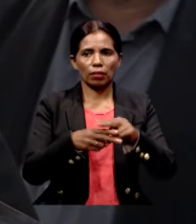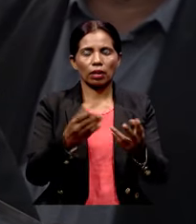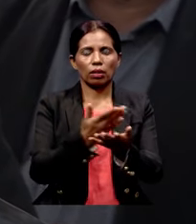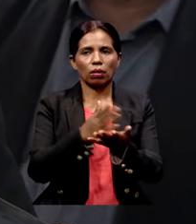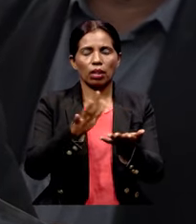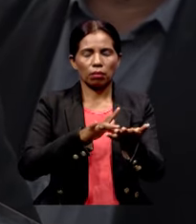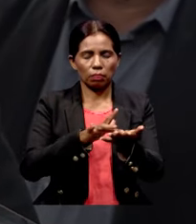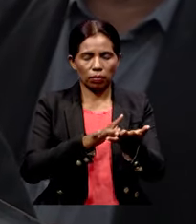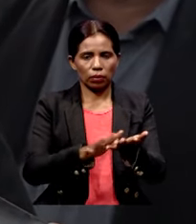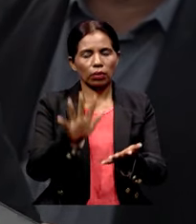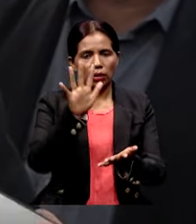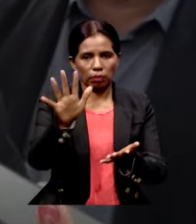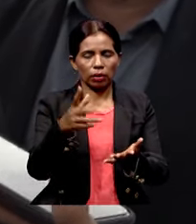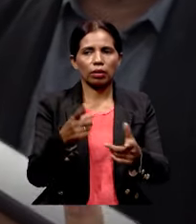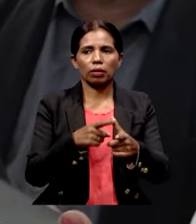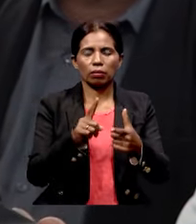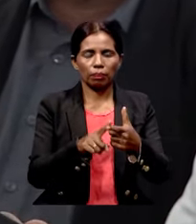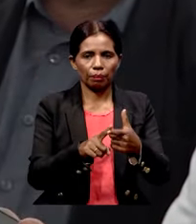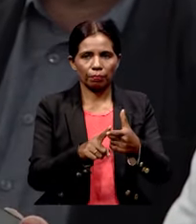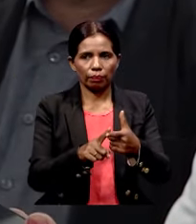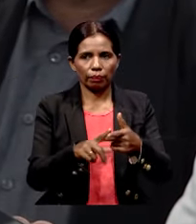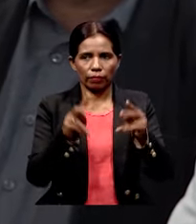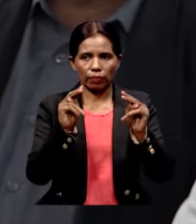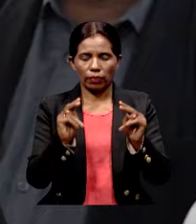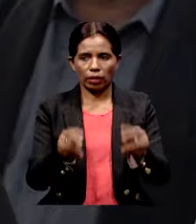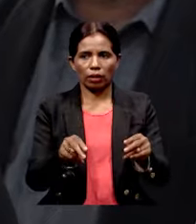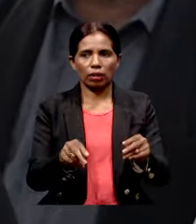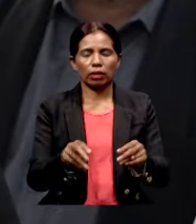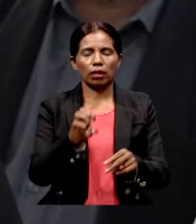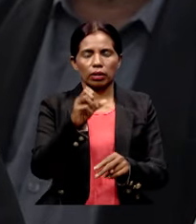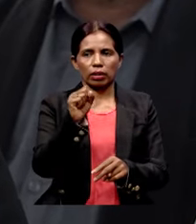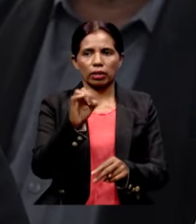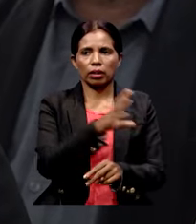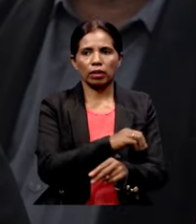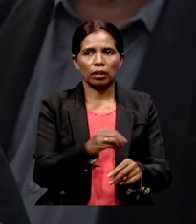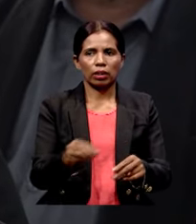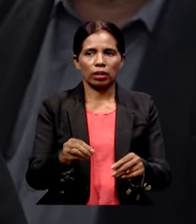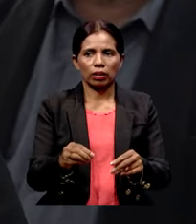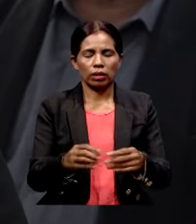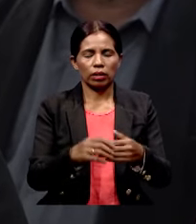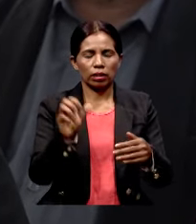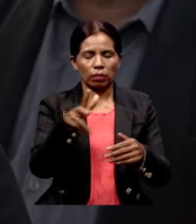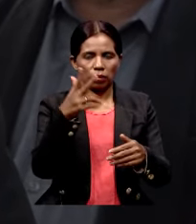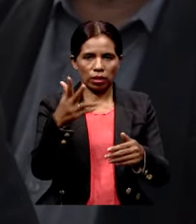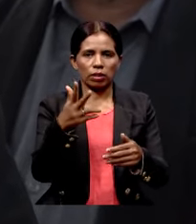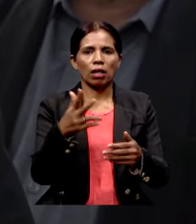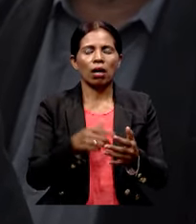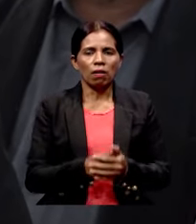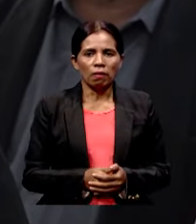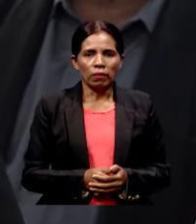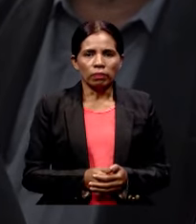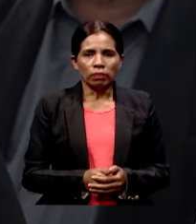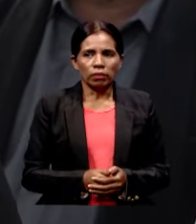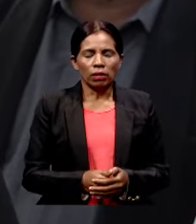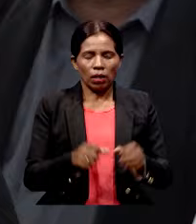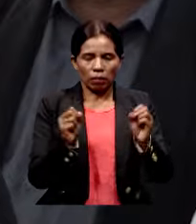lima tantama mai depois iha necessário essencial ne mais ou menos 13 items tamai ho